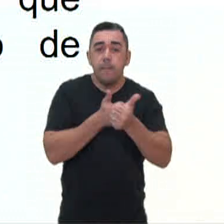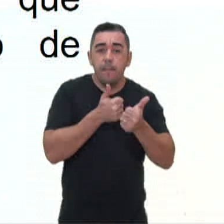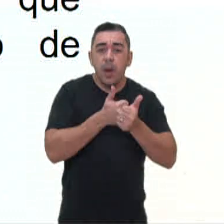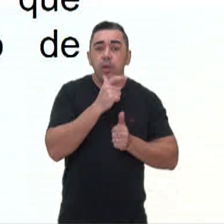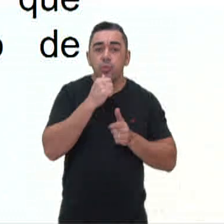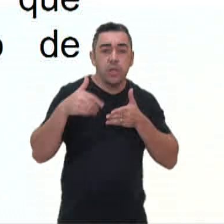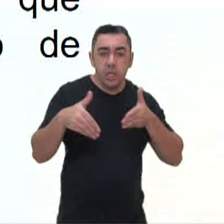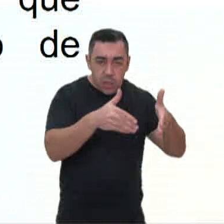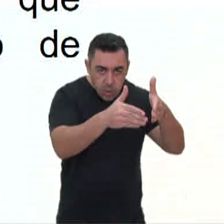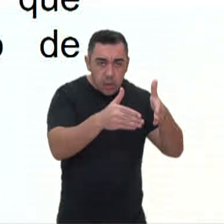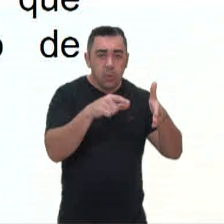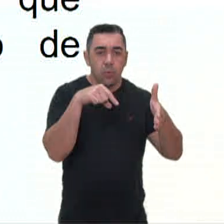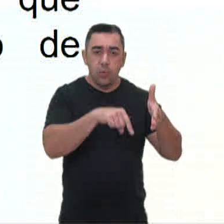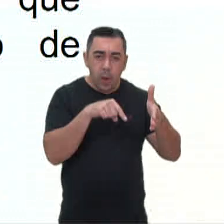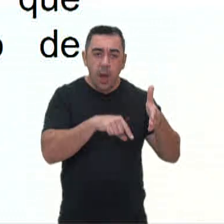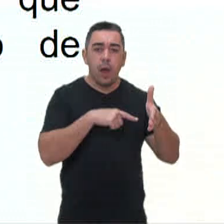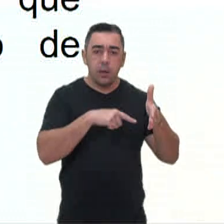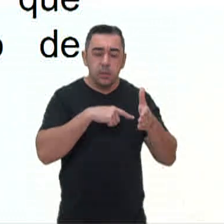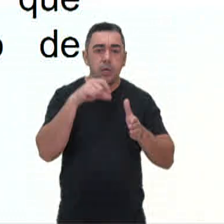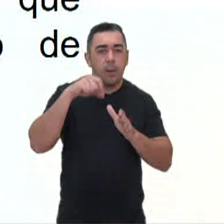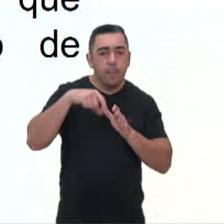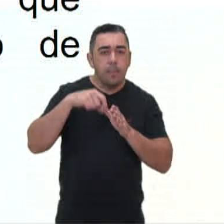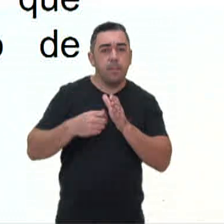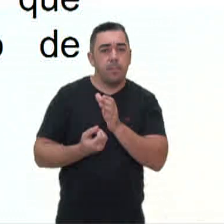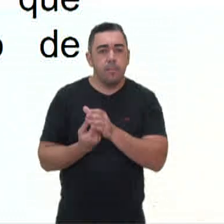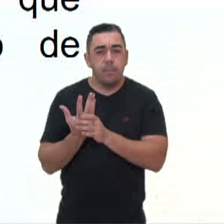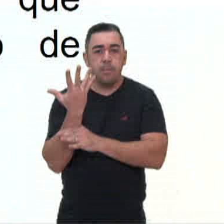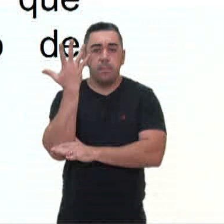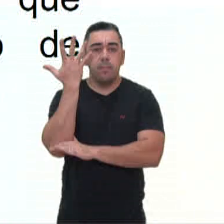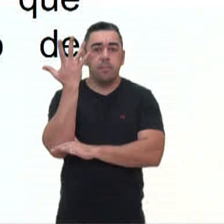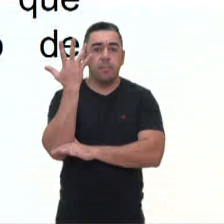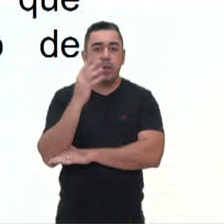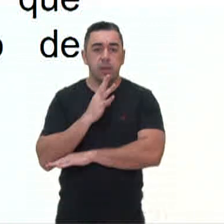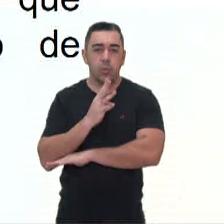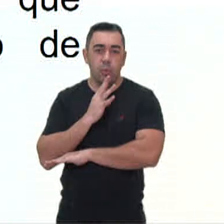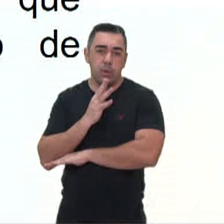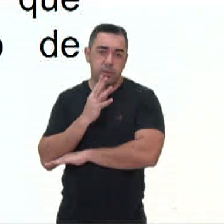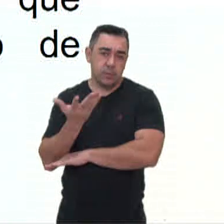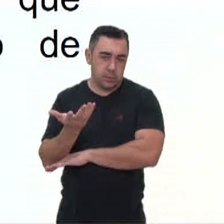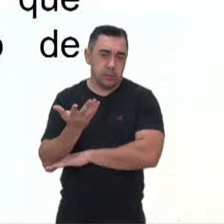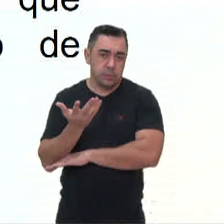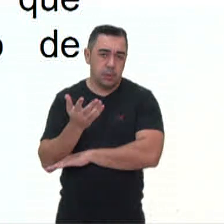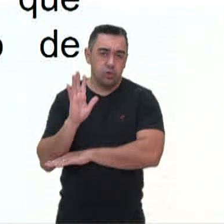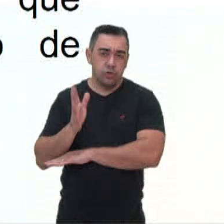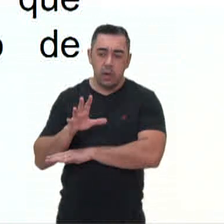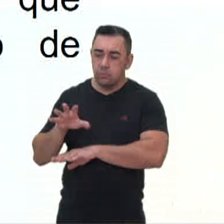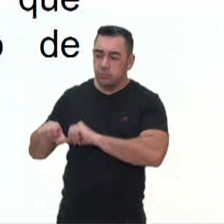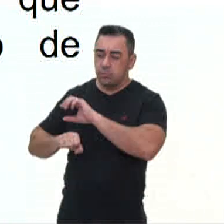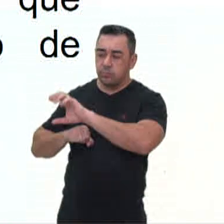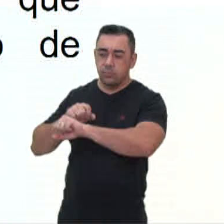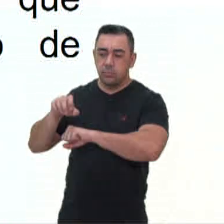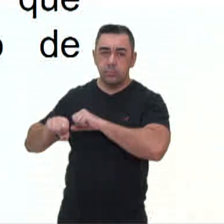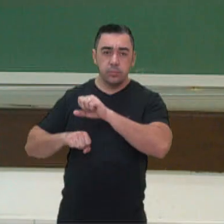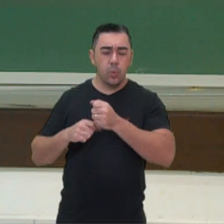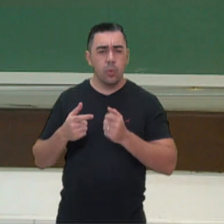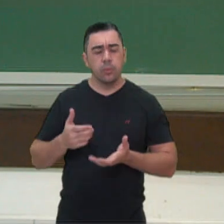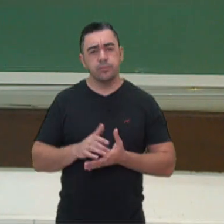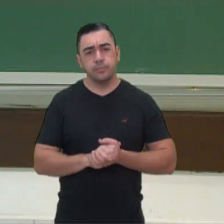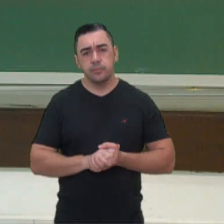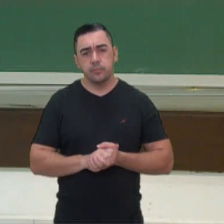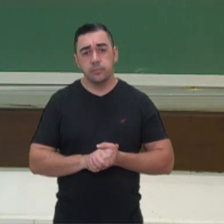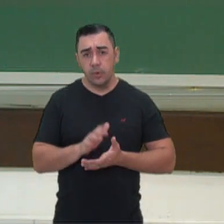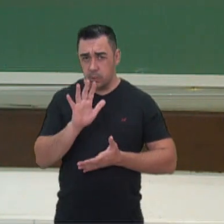rios. Ali cultivaram plantas que conheciam, né, durante a coleta. O cara percebeu,